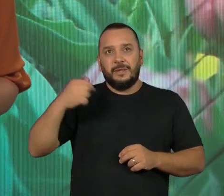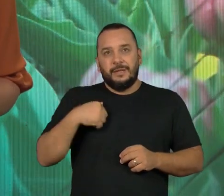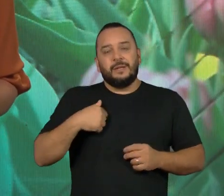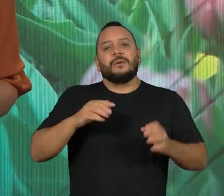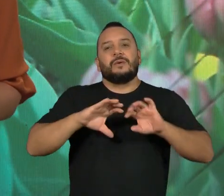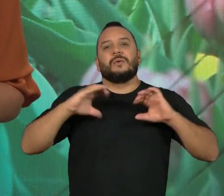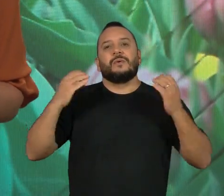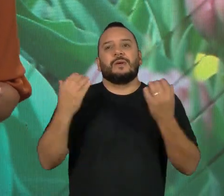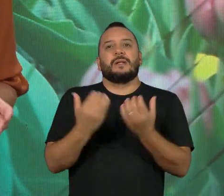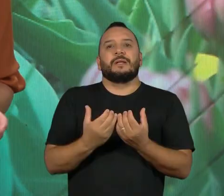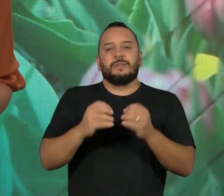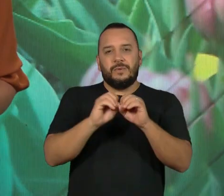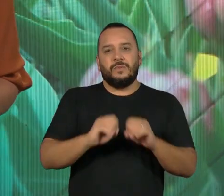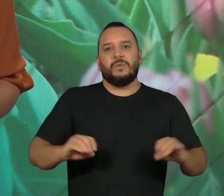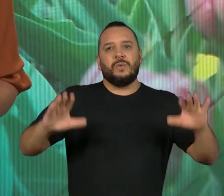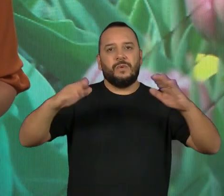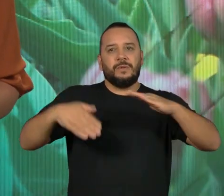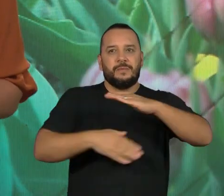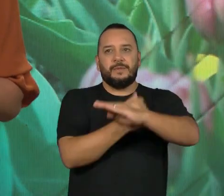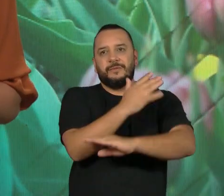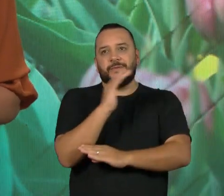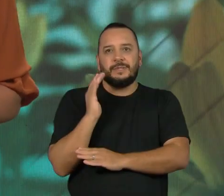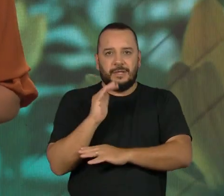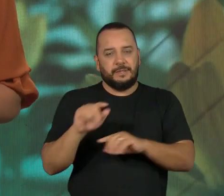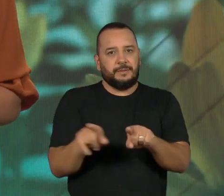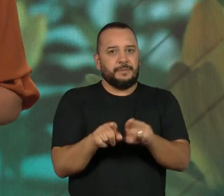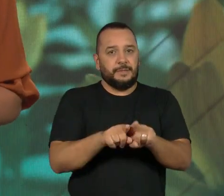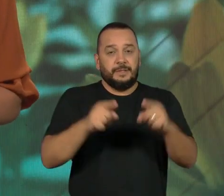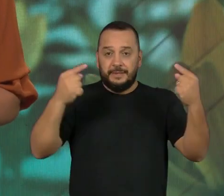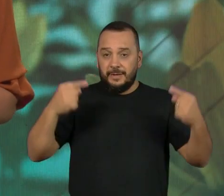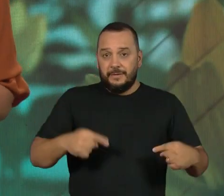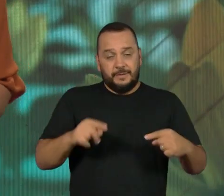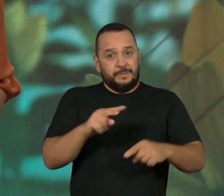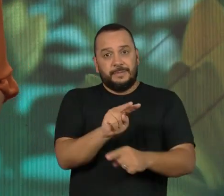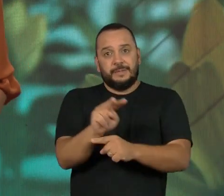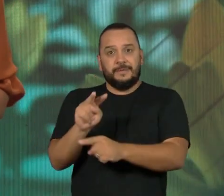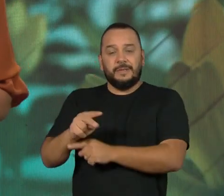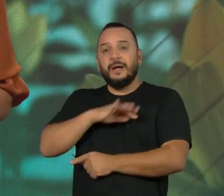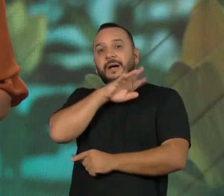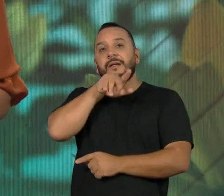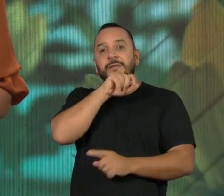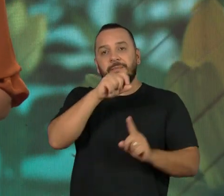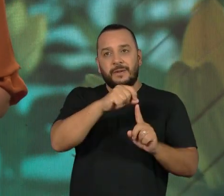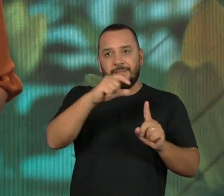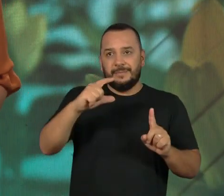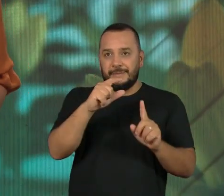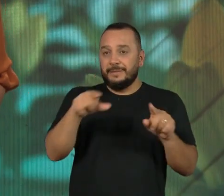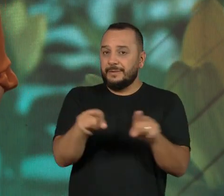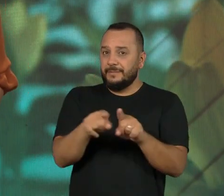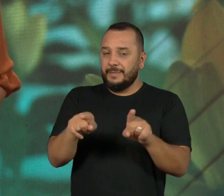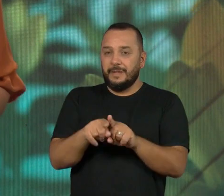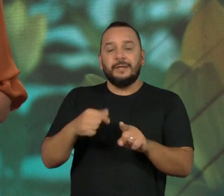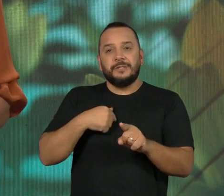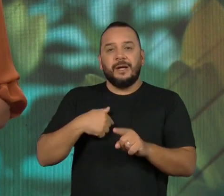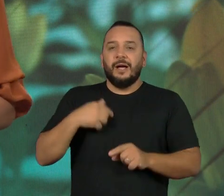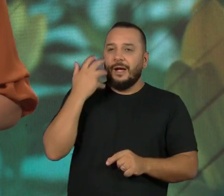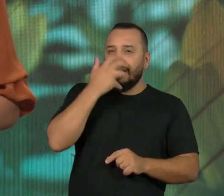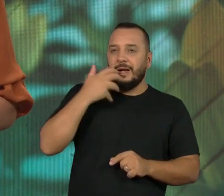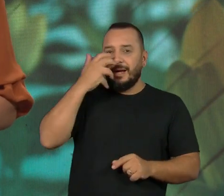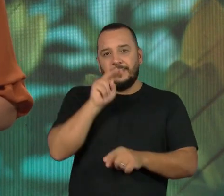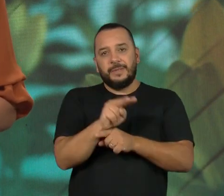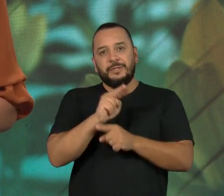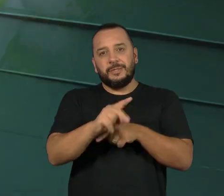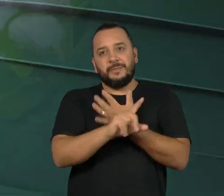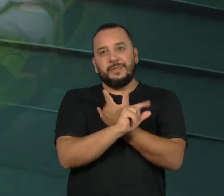Conferência da ONU sobre Biodiversidade, os desafios da preservação de animais e plantas e a arte em defesa do